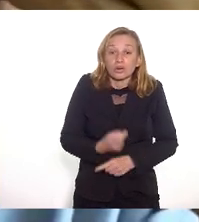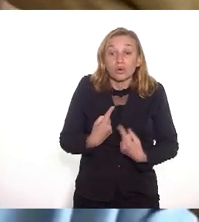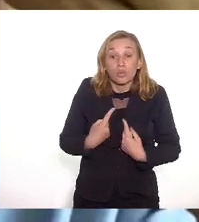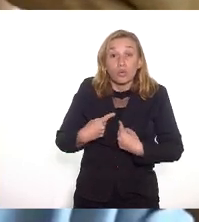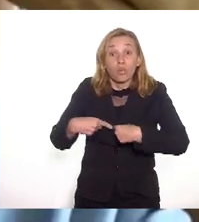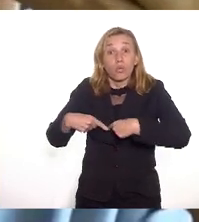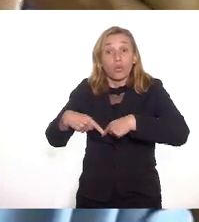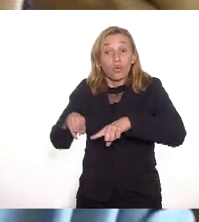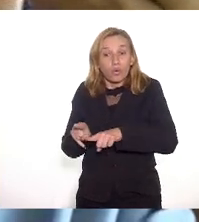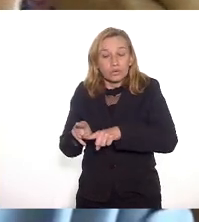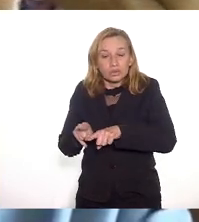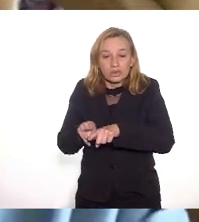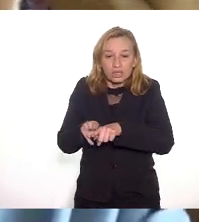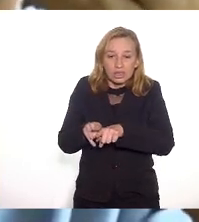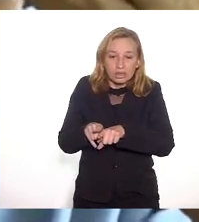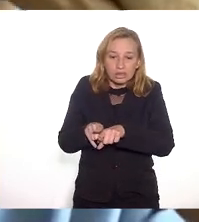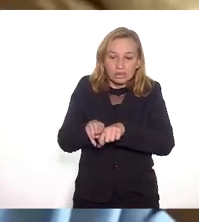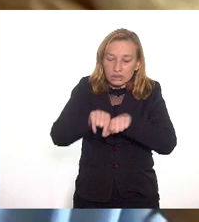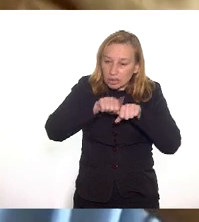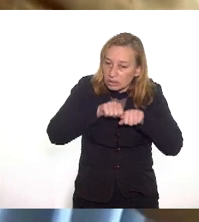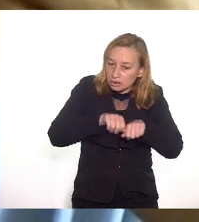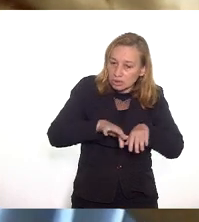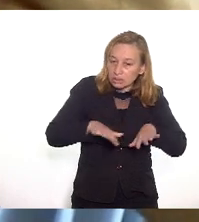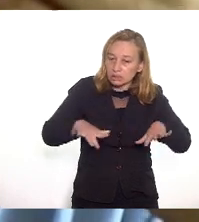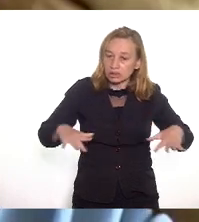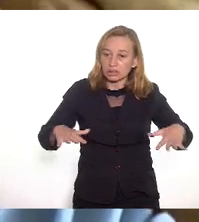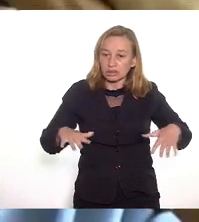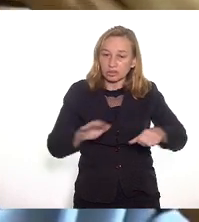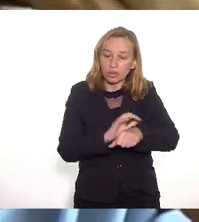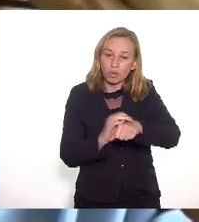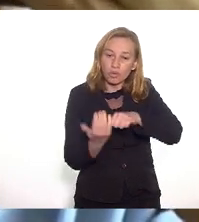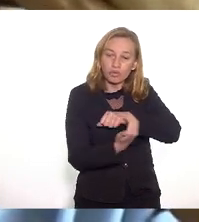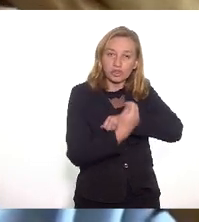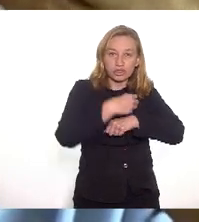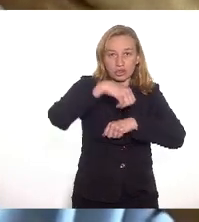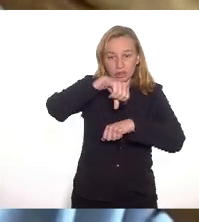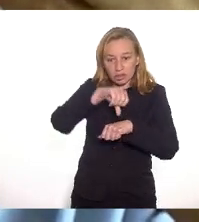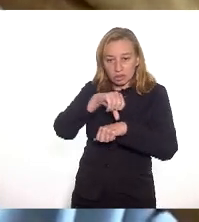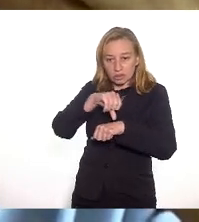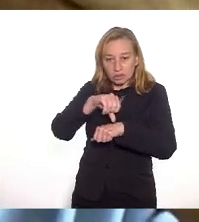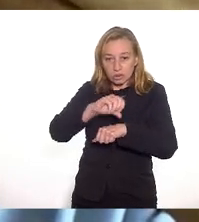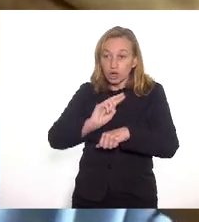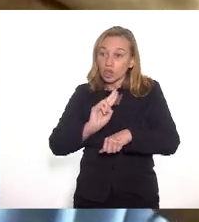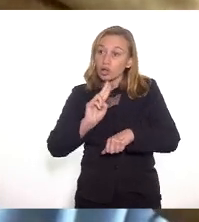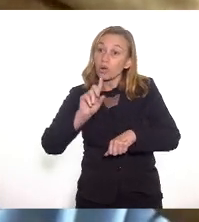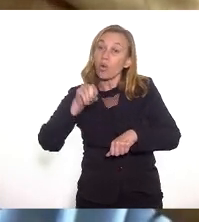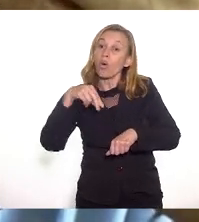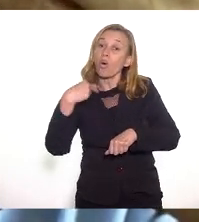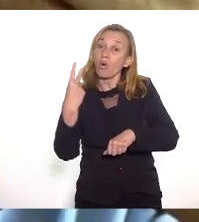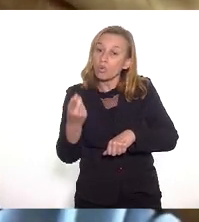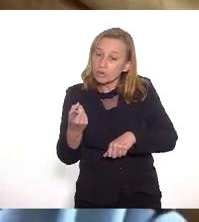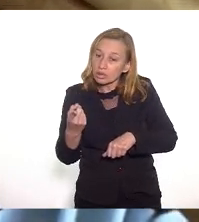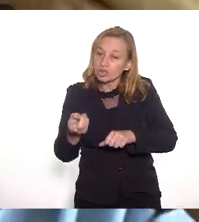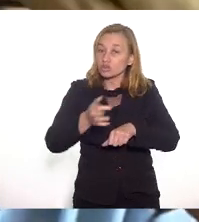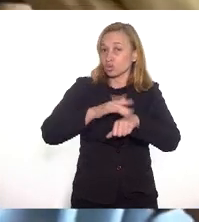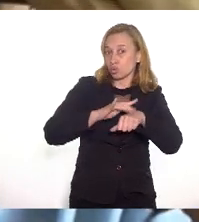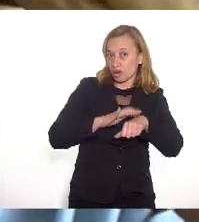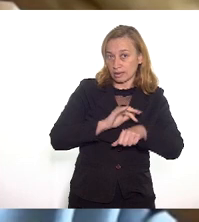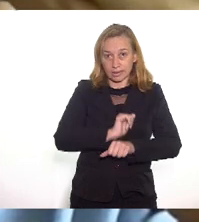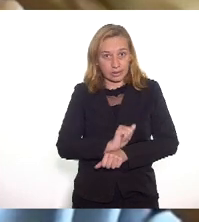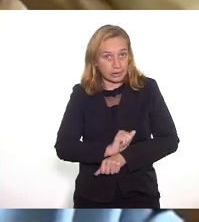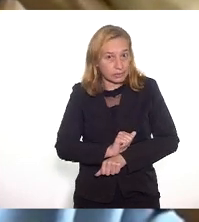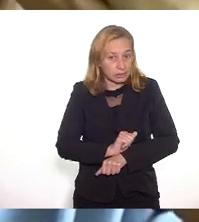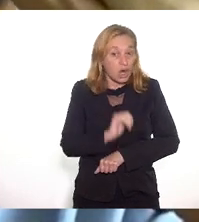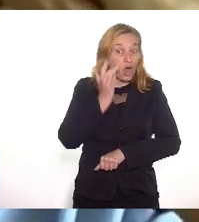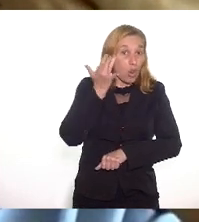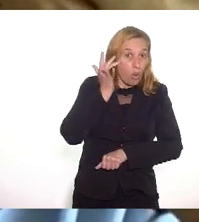a proliferação da Covid-19 e outras doenças. Eu acho